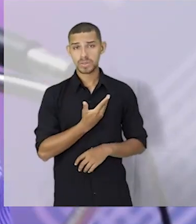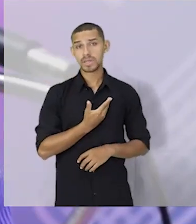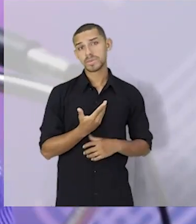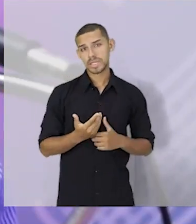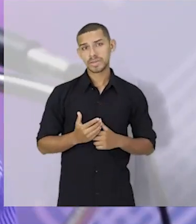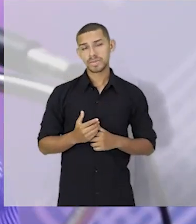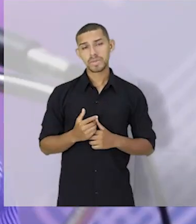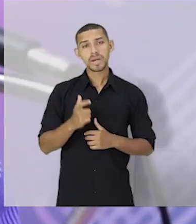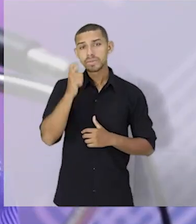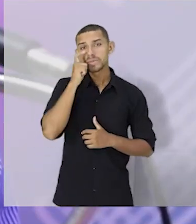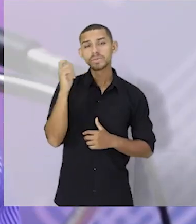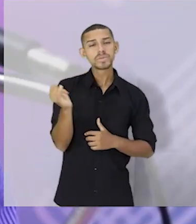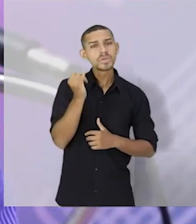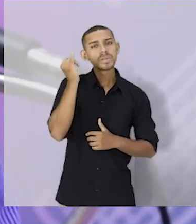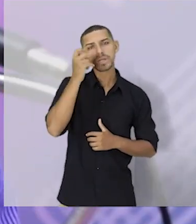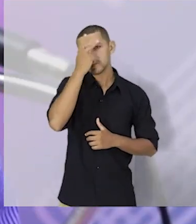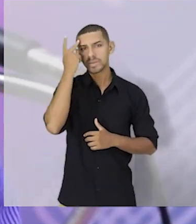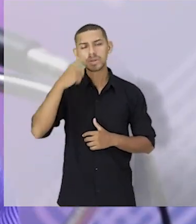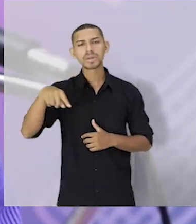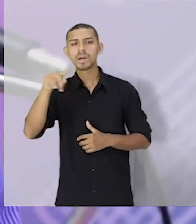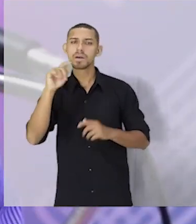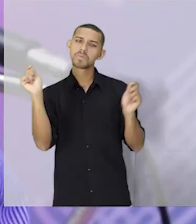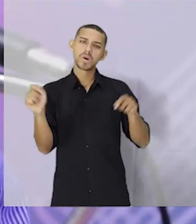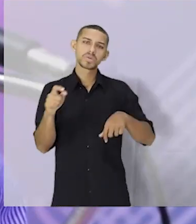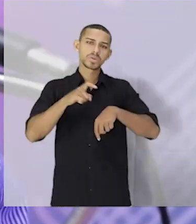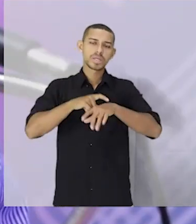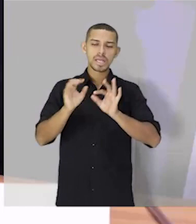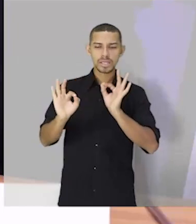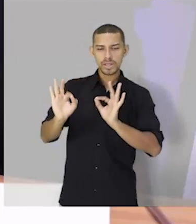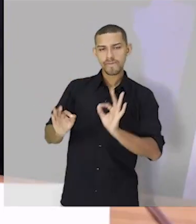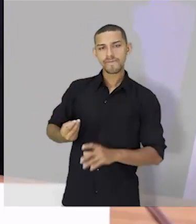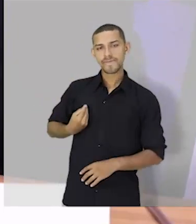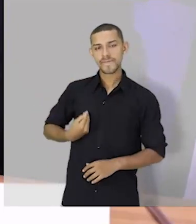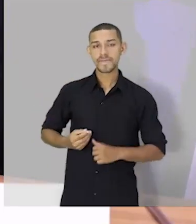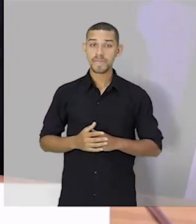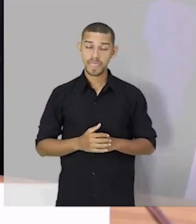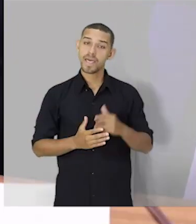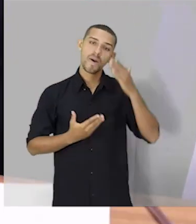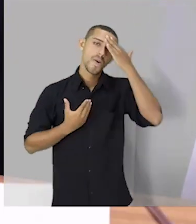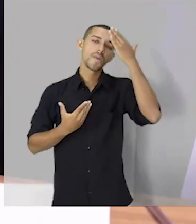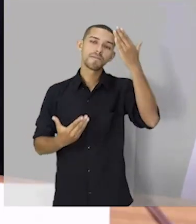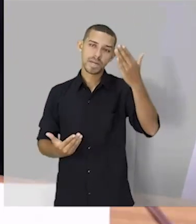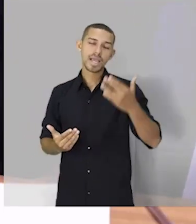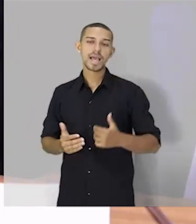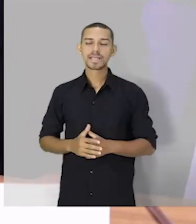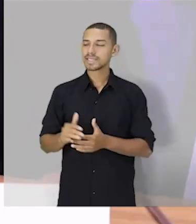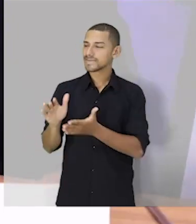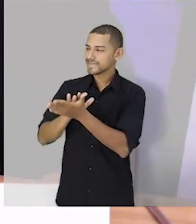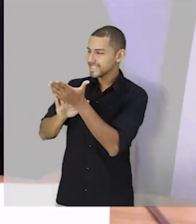é interessante que as pessoas possam estabelecer isso para a sua vida. Obrigada. De